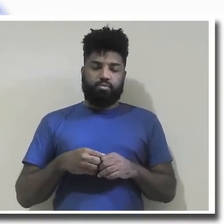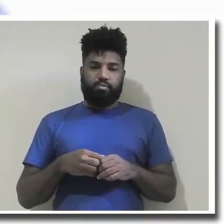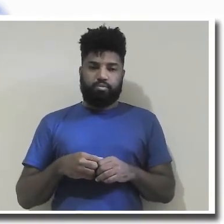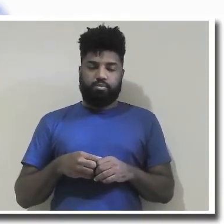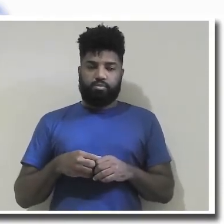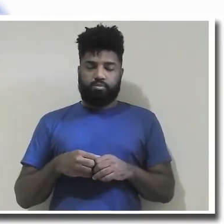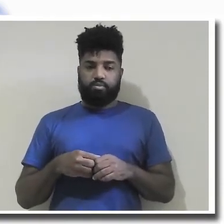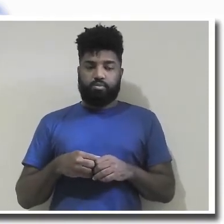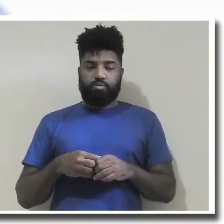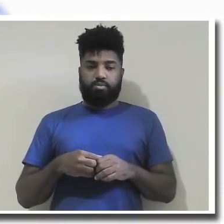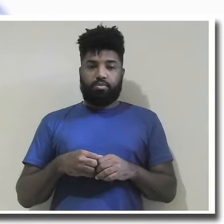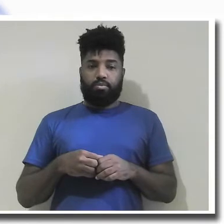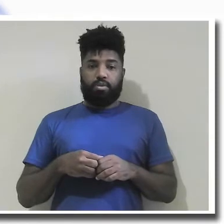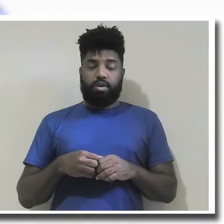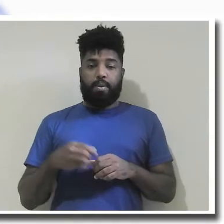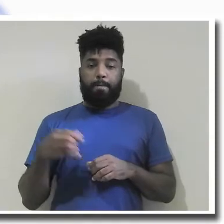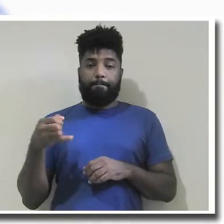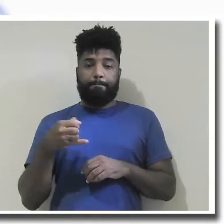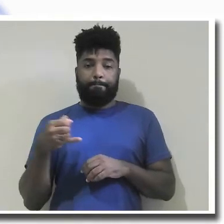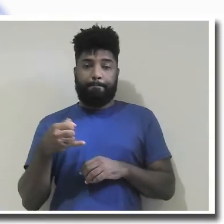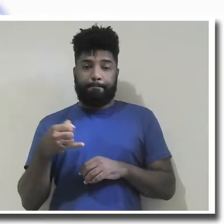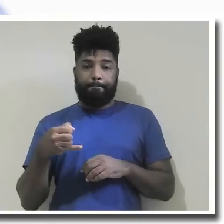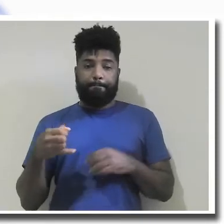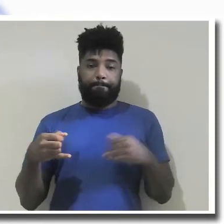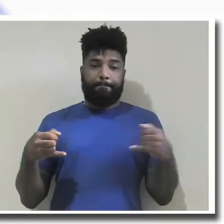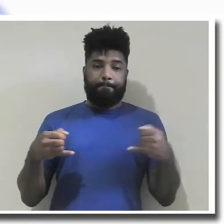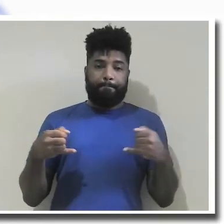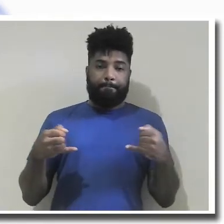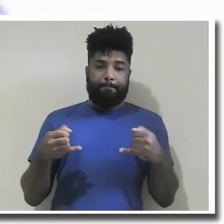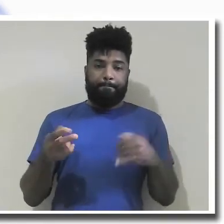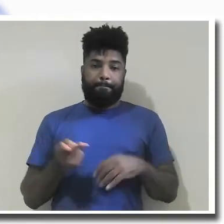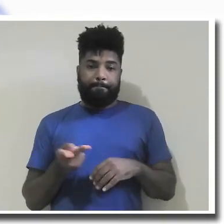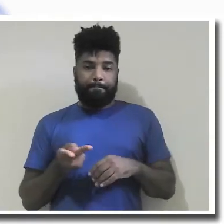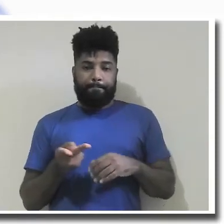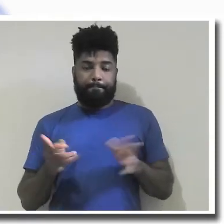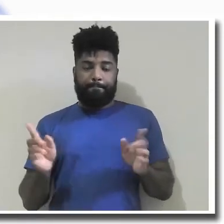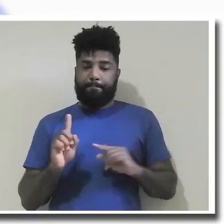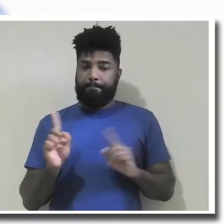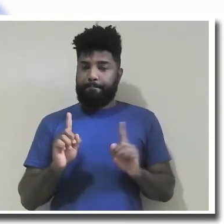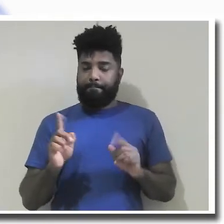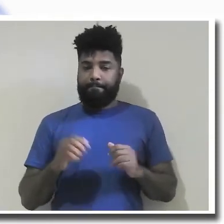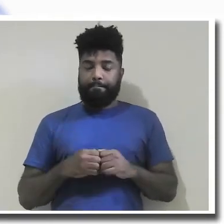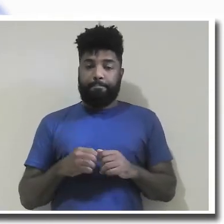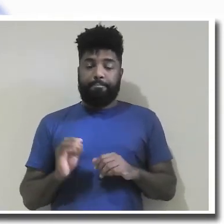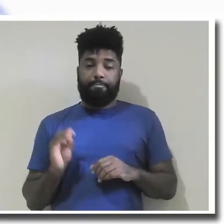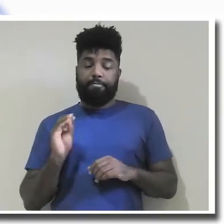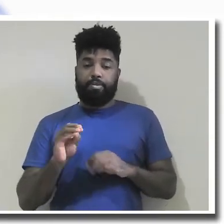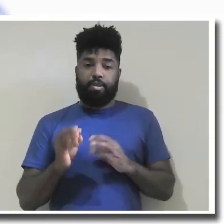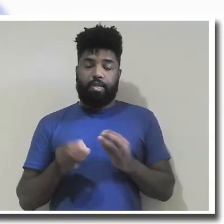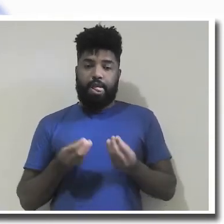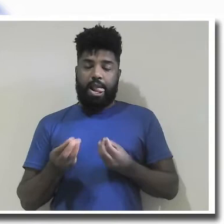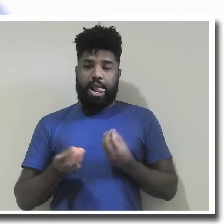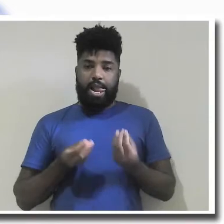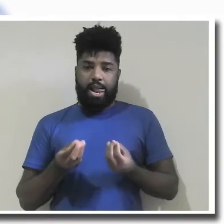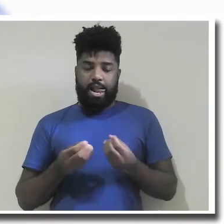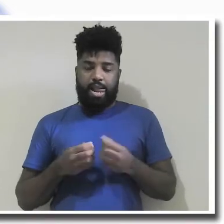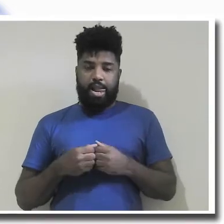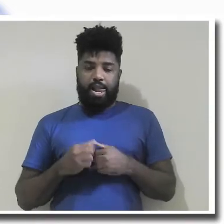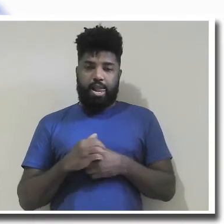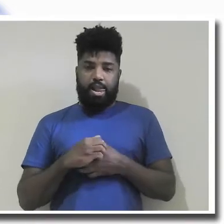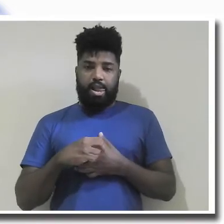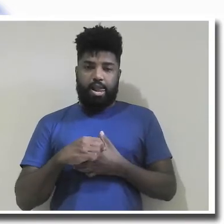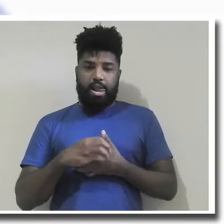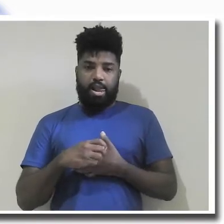não é muito interessante deixar menos ao lado do menos. Portanto, devemos colocar